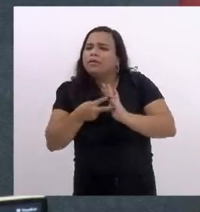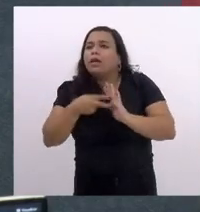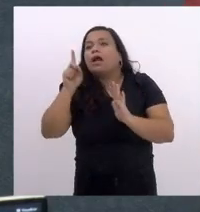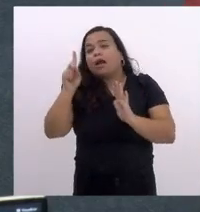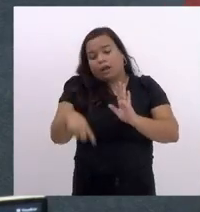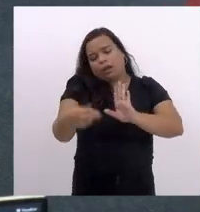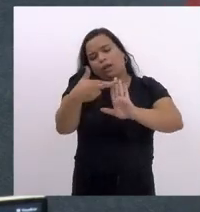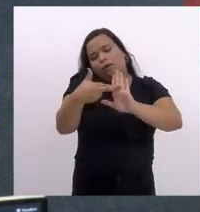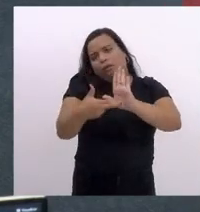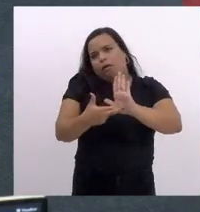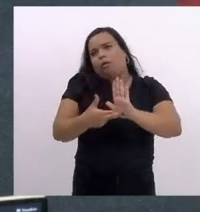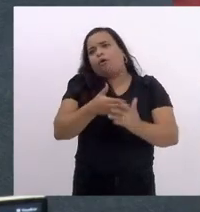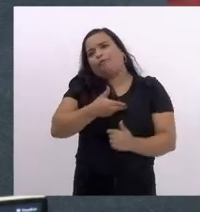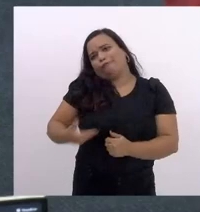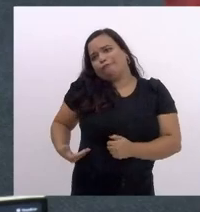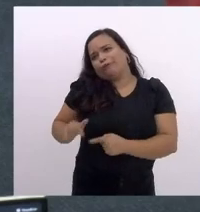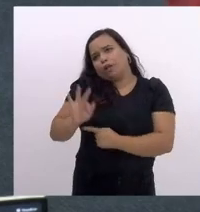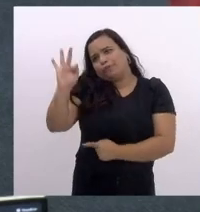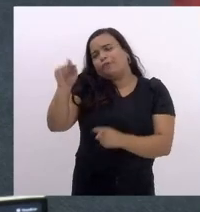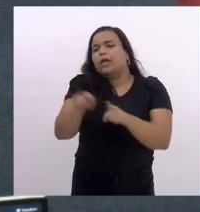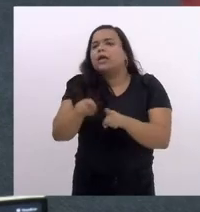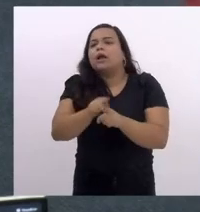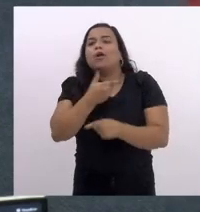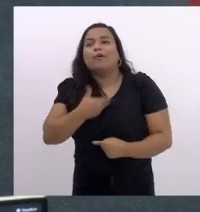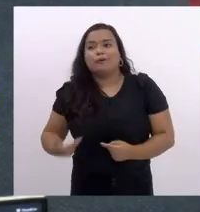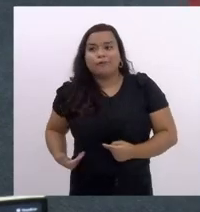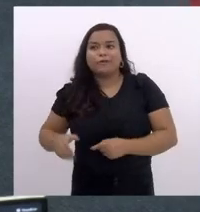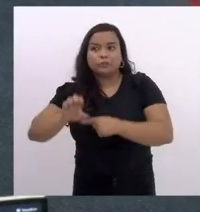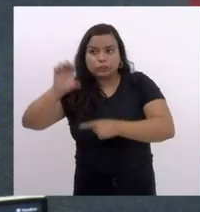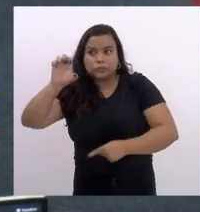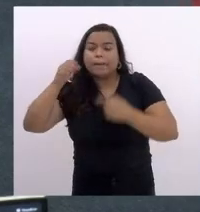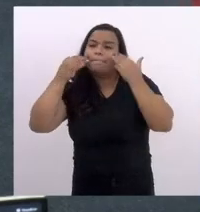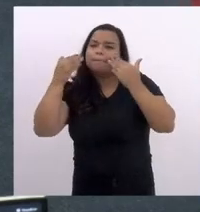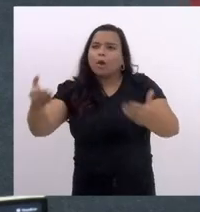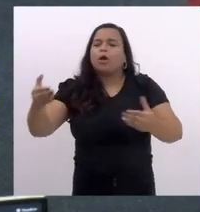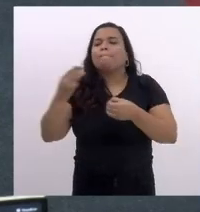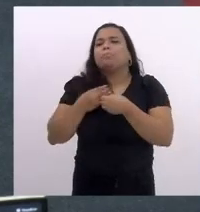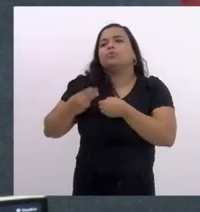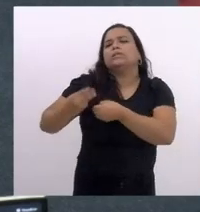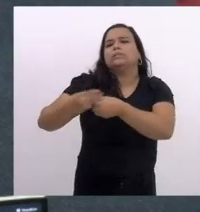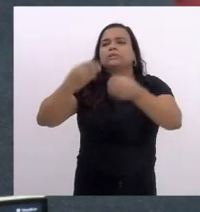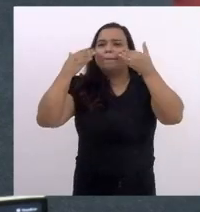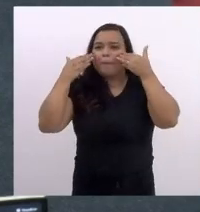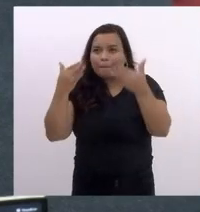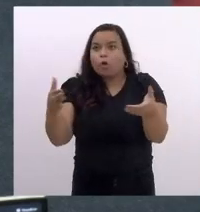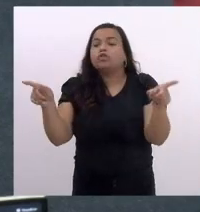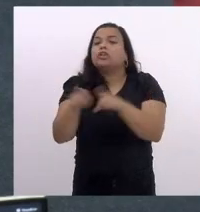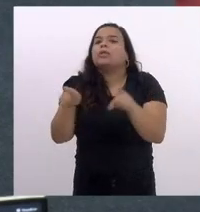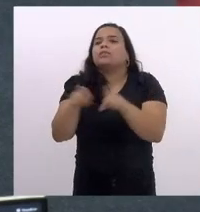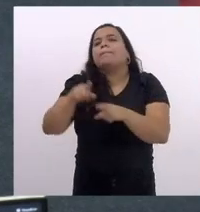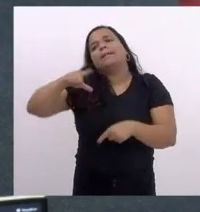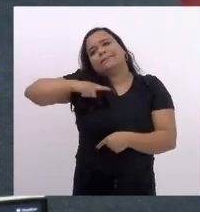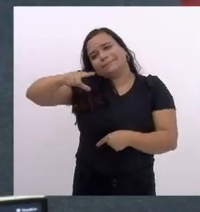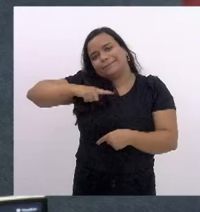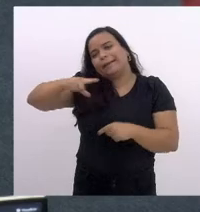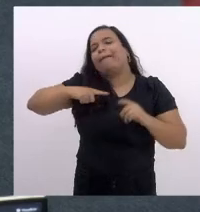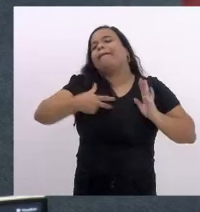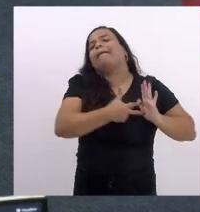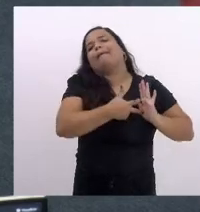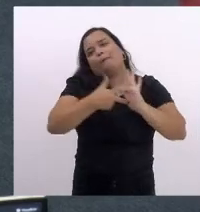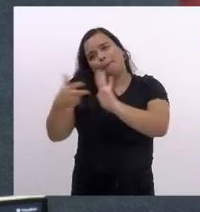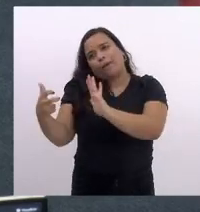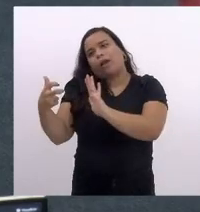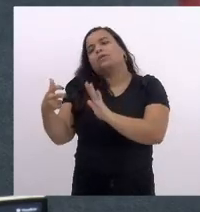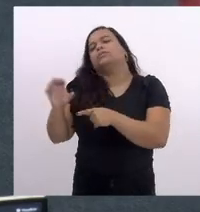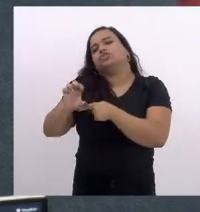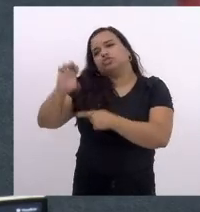regulamentada pelo governo federal e pelo governo estadual, que os municípios declaram e que há um reconhecimento do